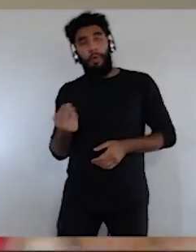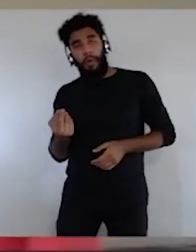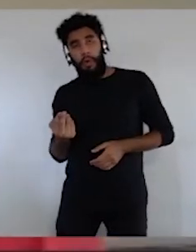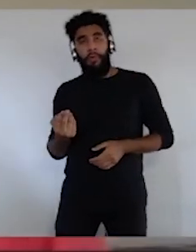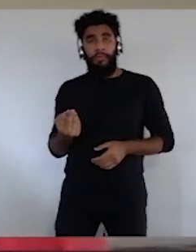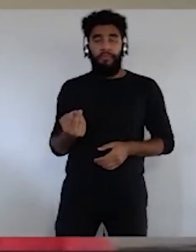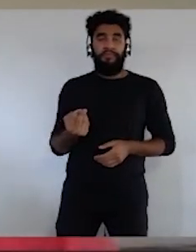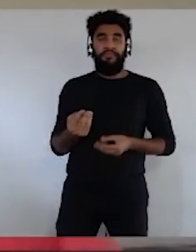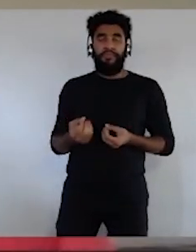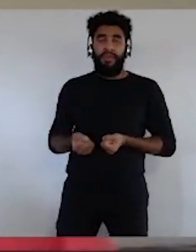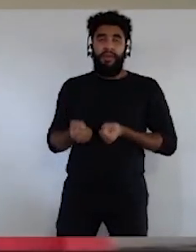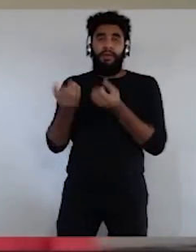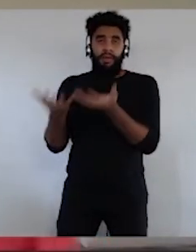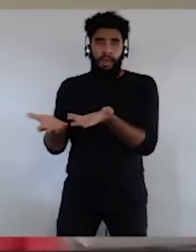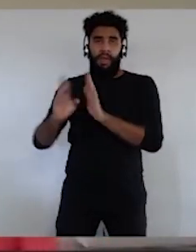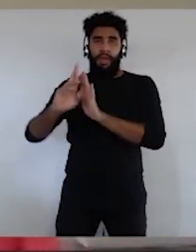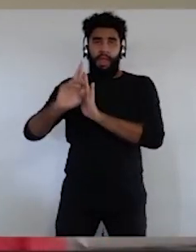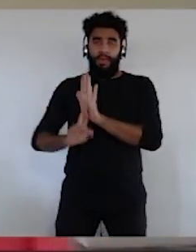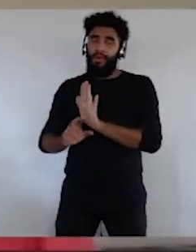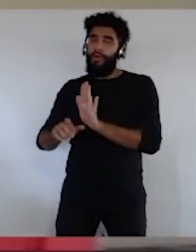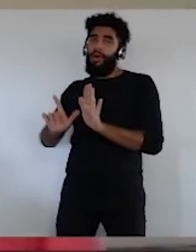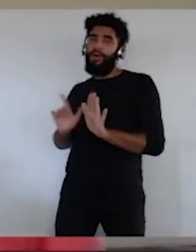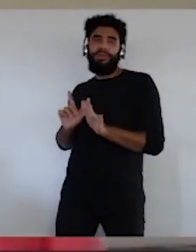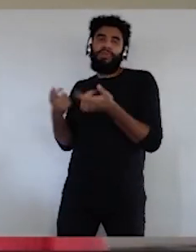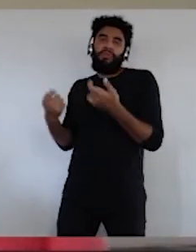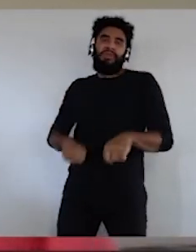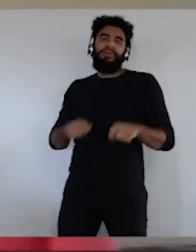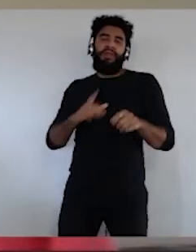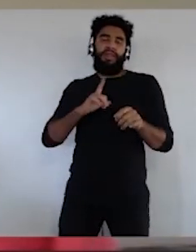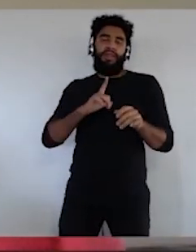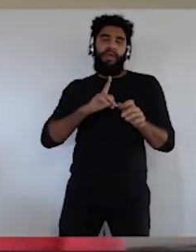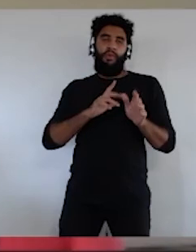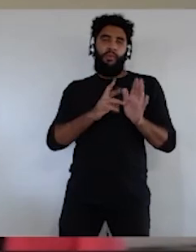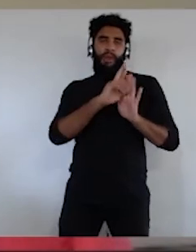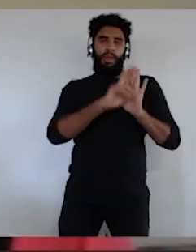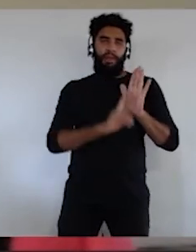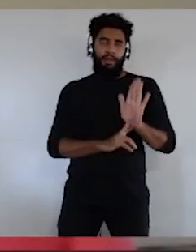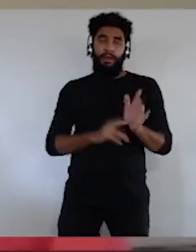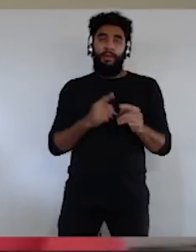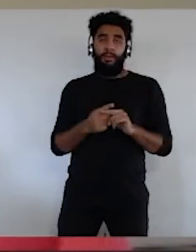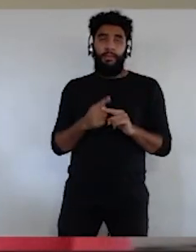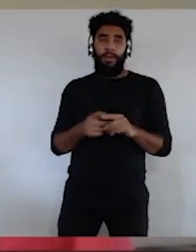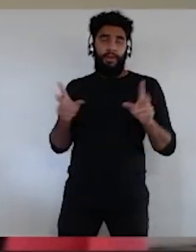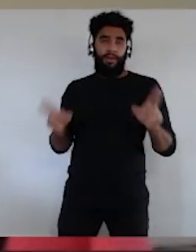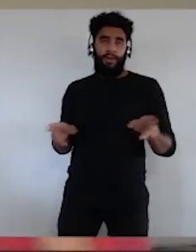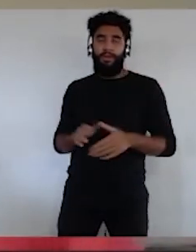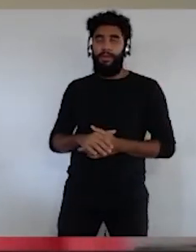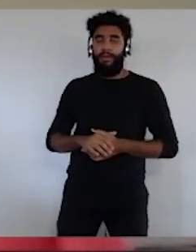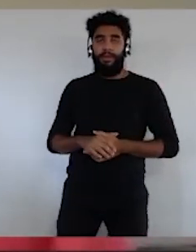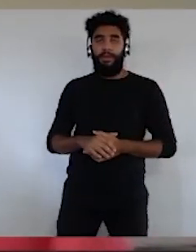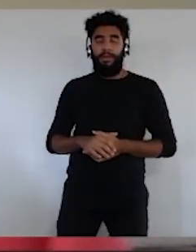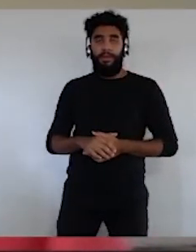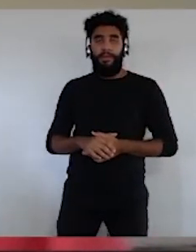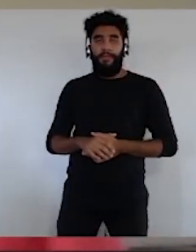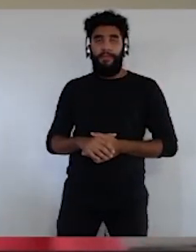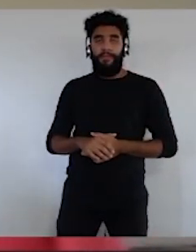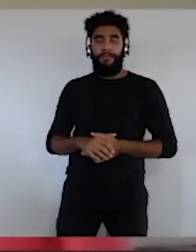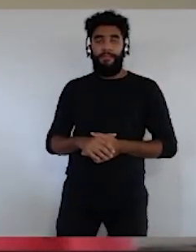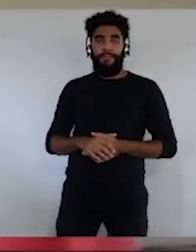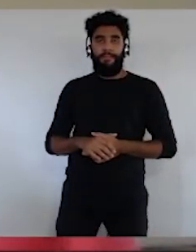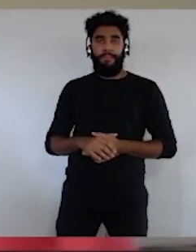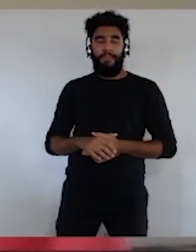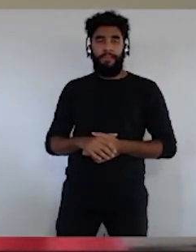uniformizar o direito federal. Se você permitir que o julgamento de uma turma ou de uma sessão vá direto para uma